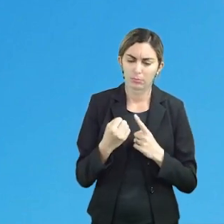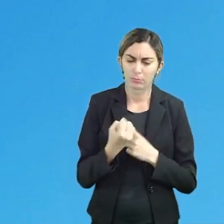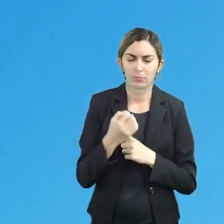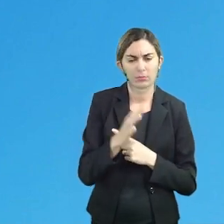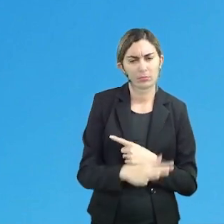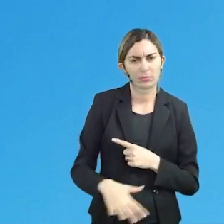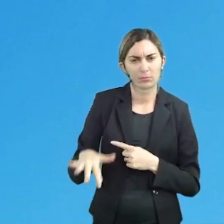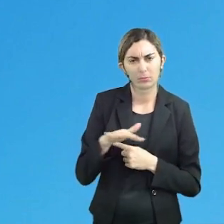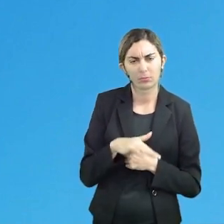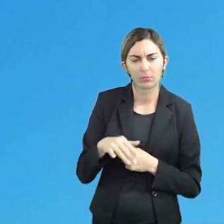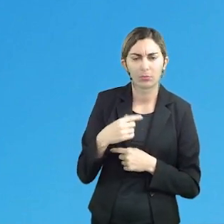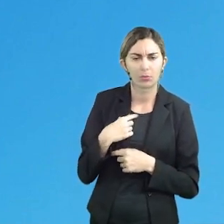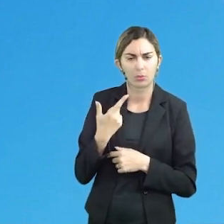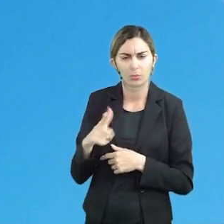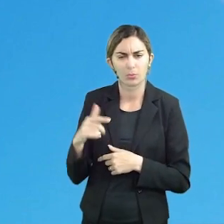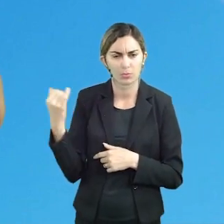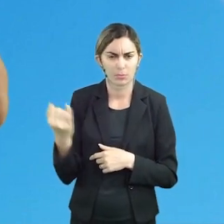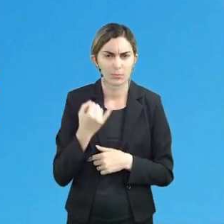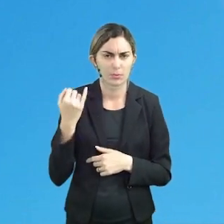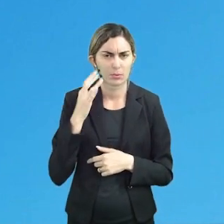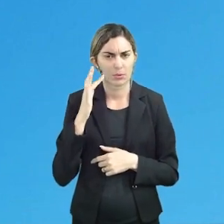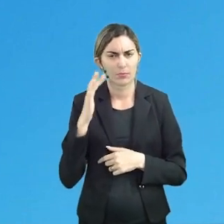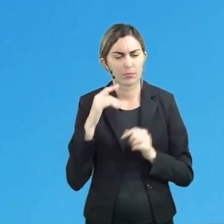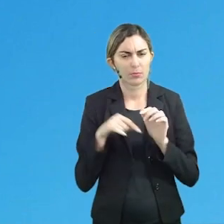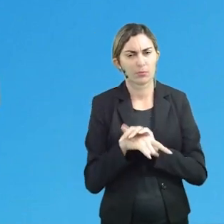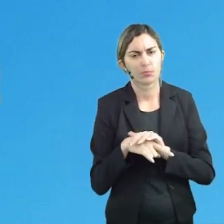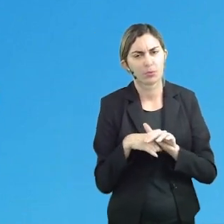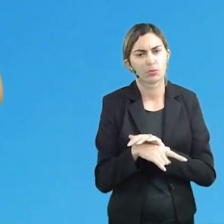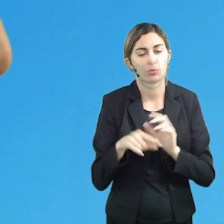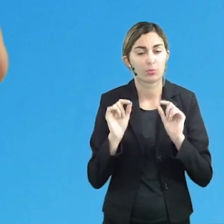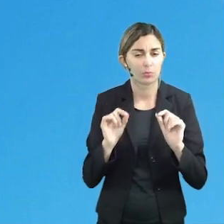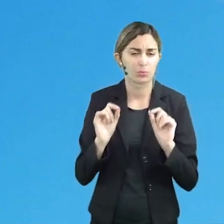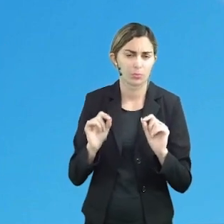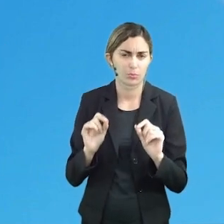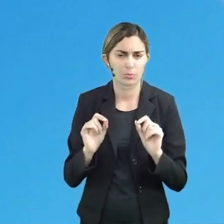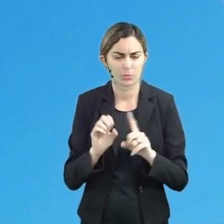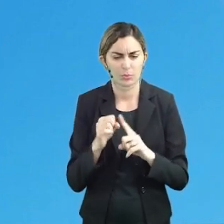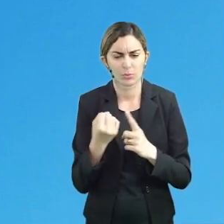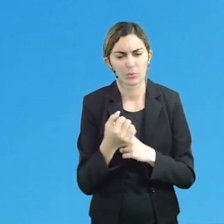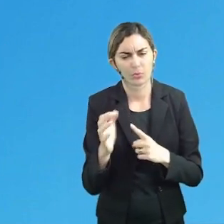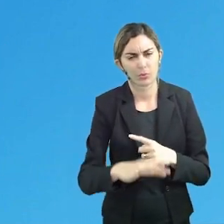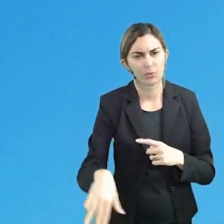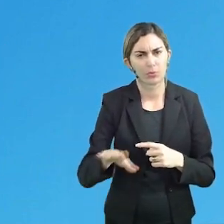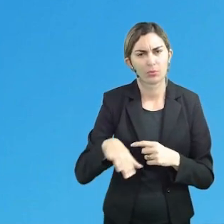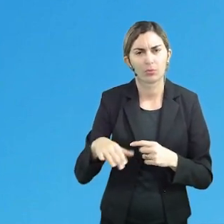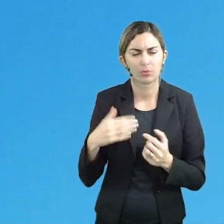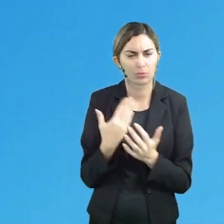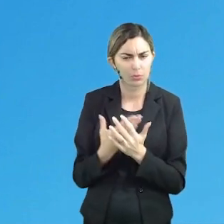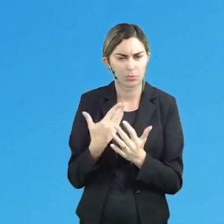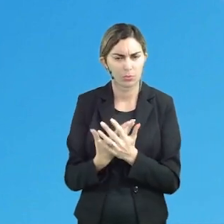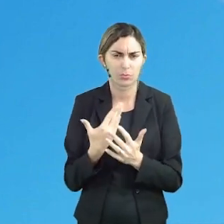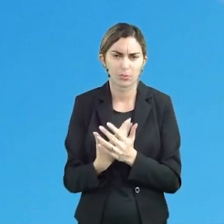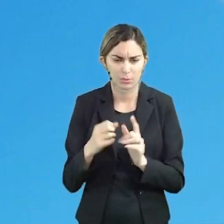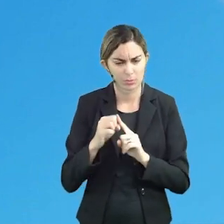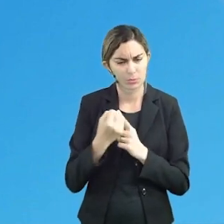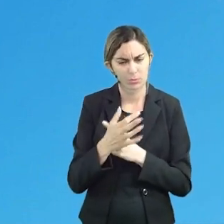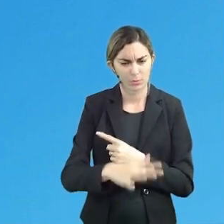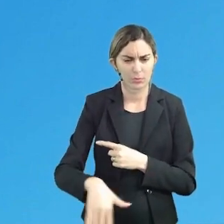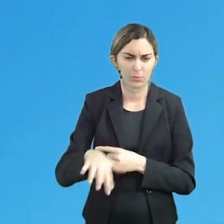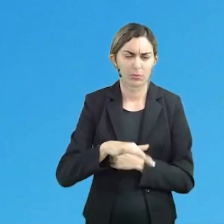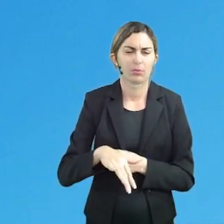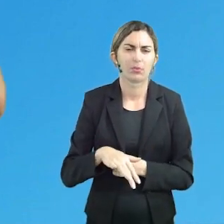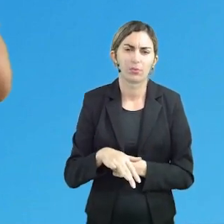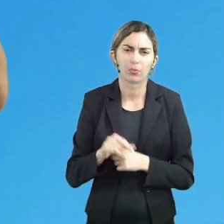social. Outro ponto importante é refletir e pesquisar. O que é a questão social? O que é estudar essas questões